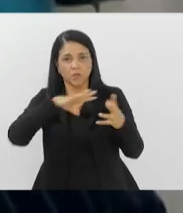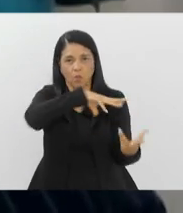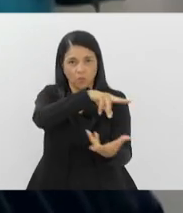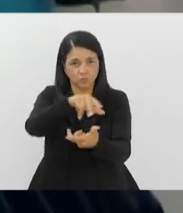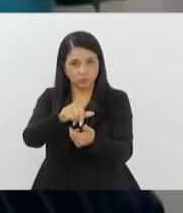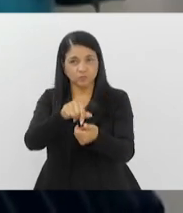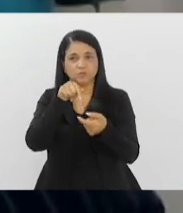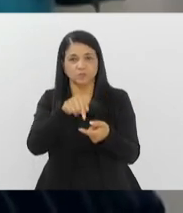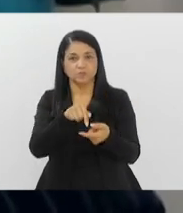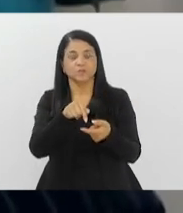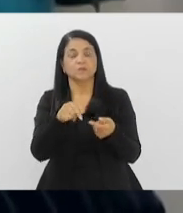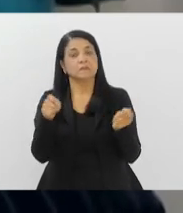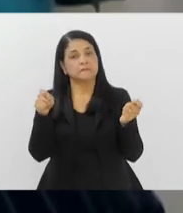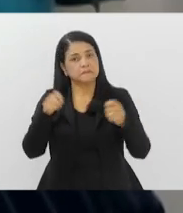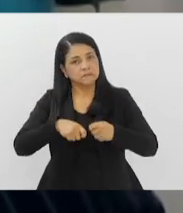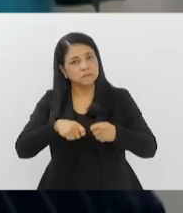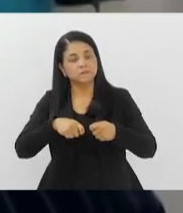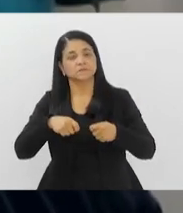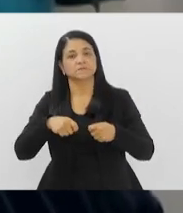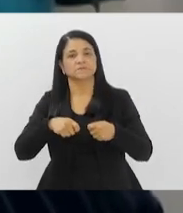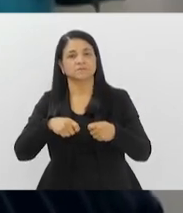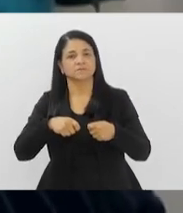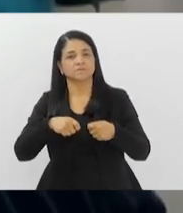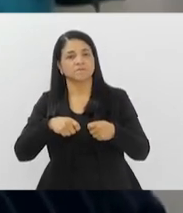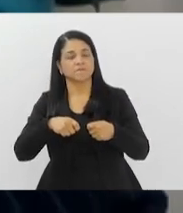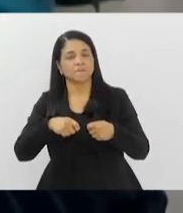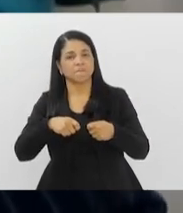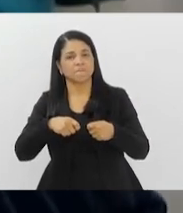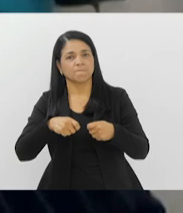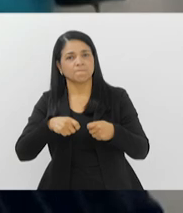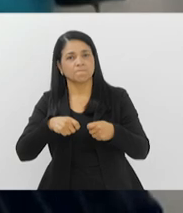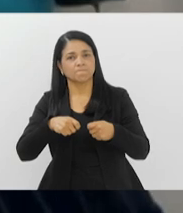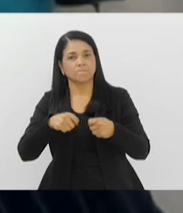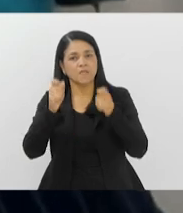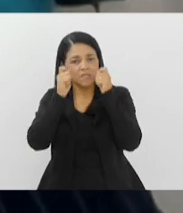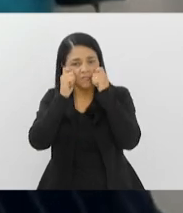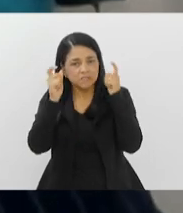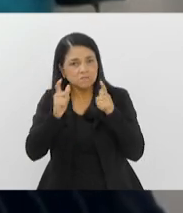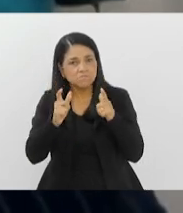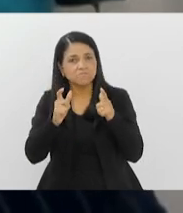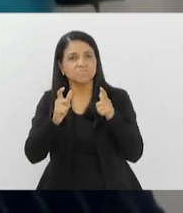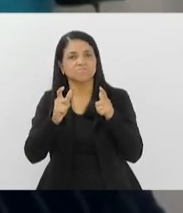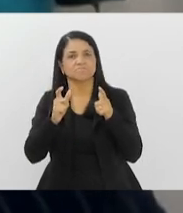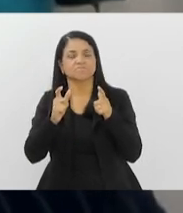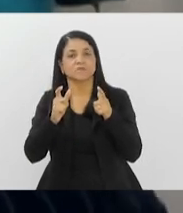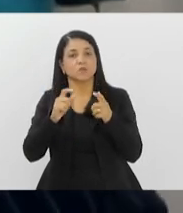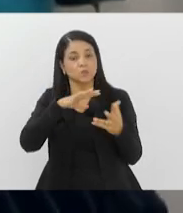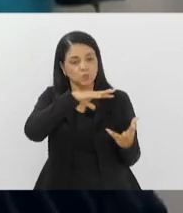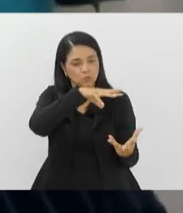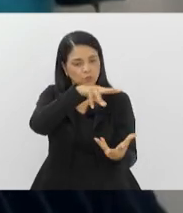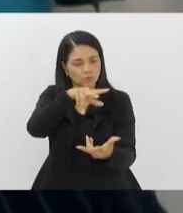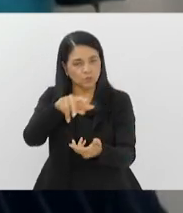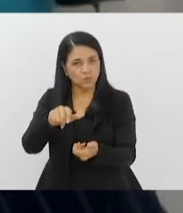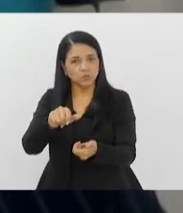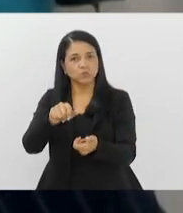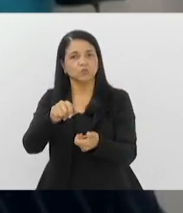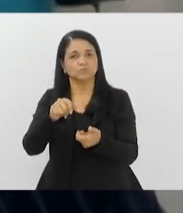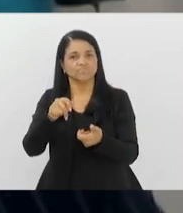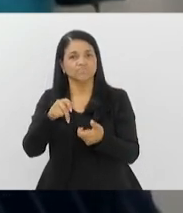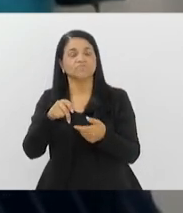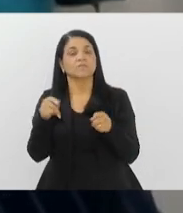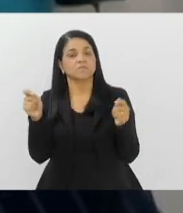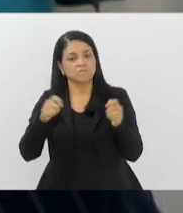vez mais está a despertar os interesses do mundo para